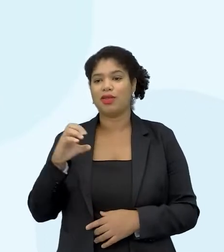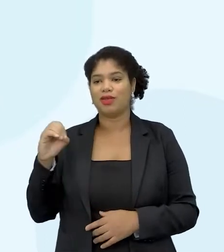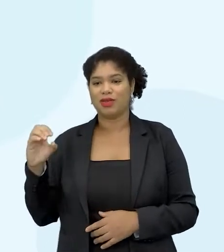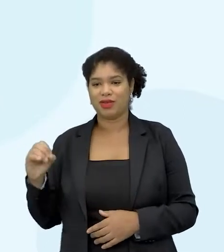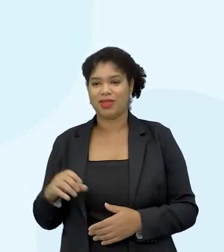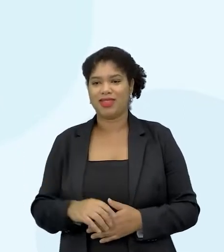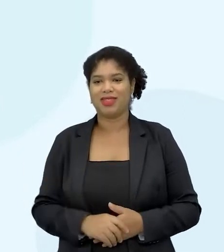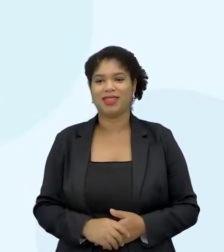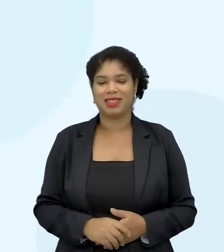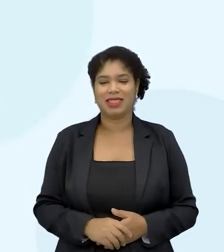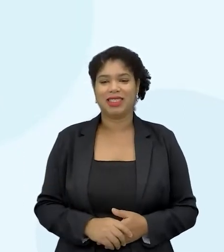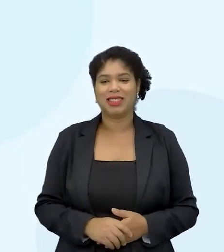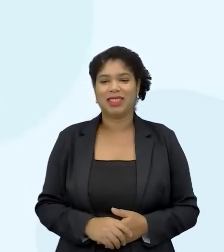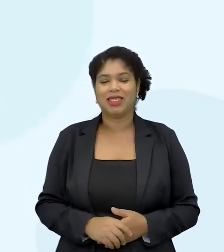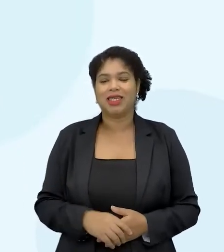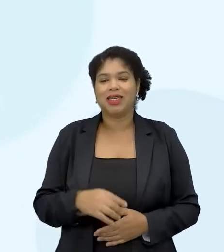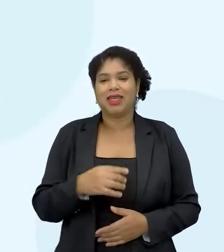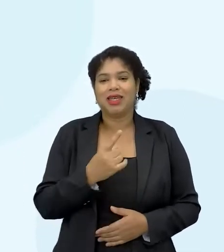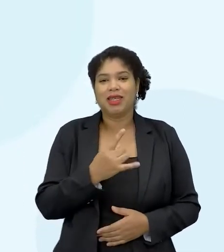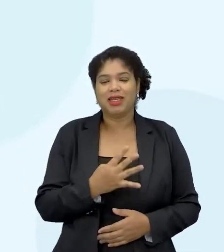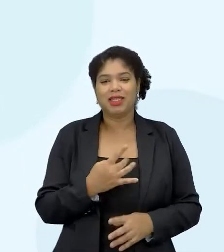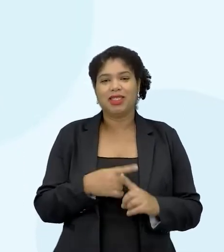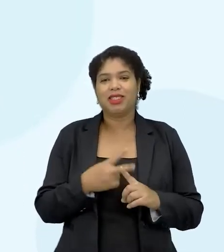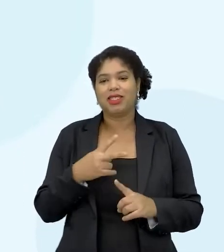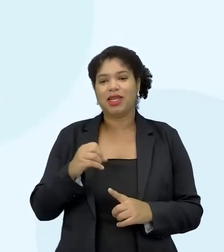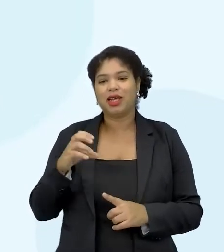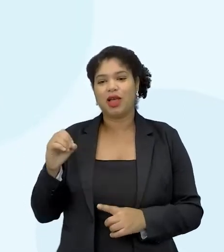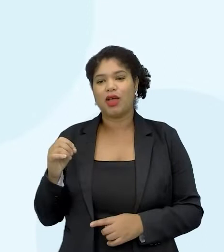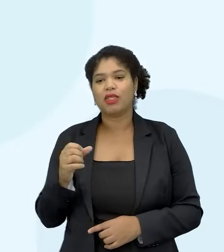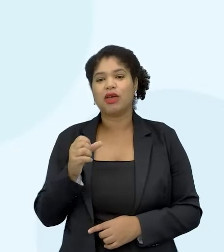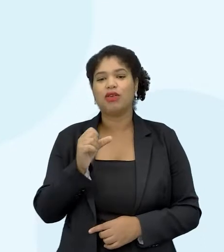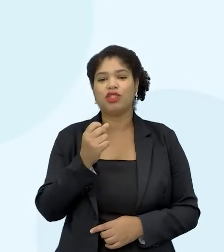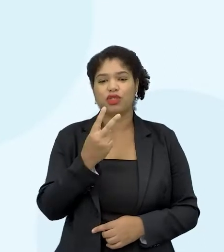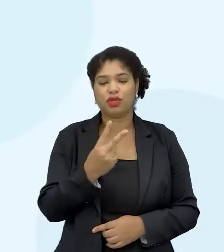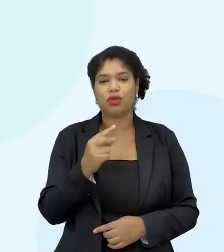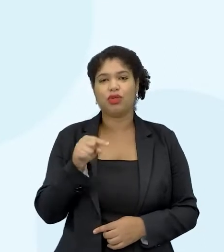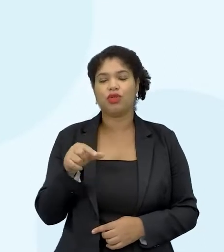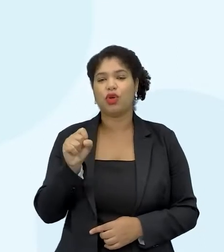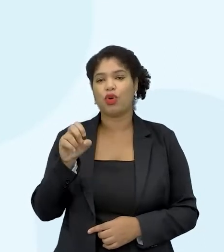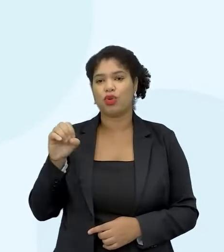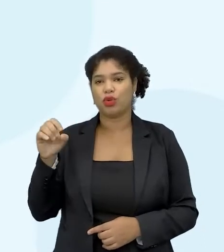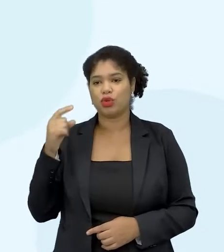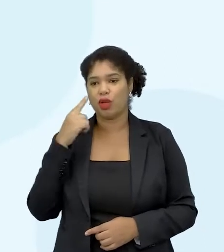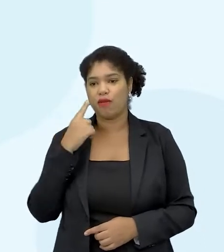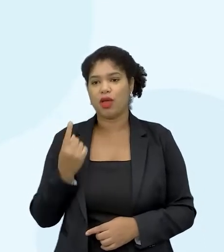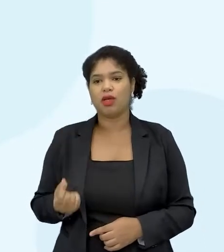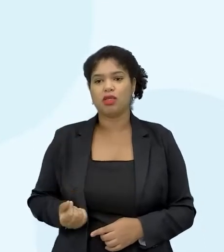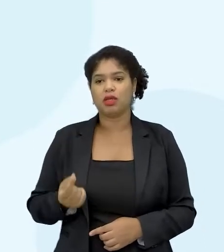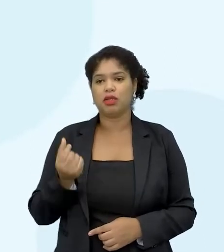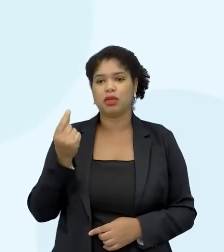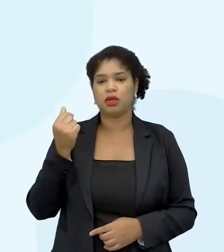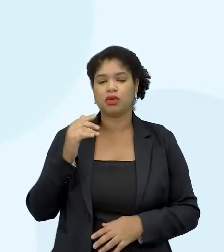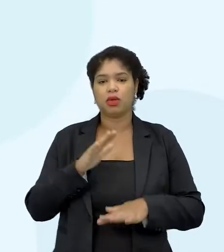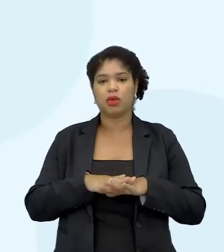né? 14 vezes 200 vai dar 2.800. Mas você já tem um custo inicial de 6.000. Então,